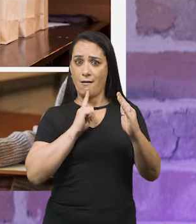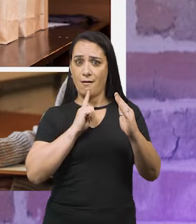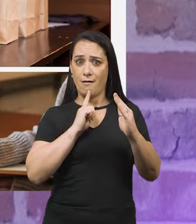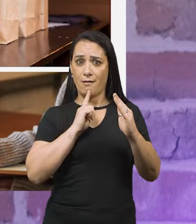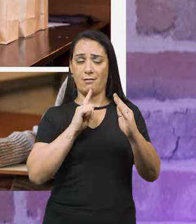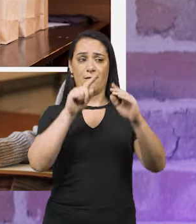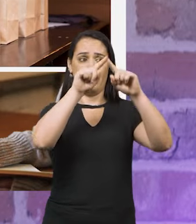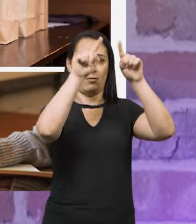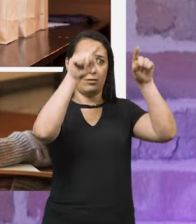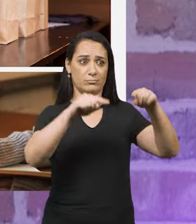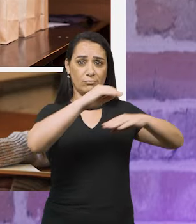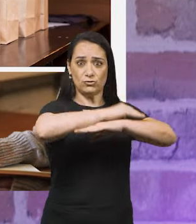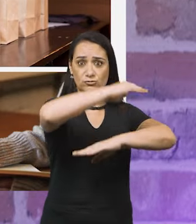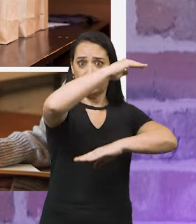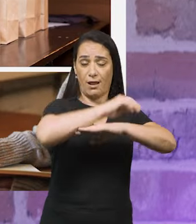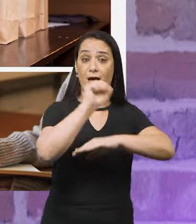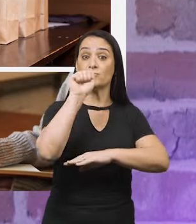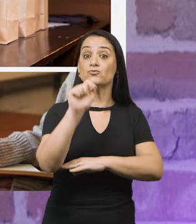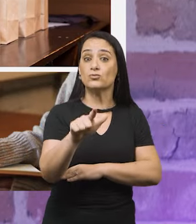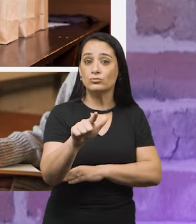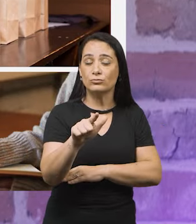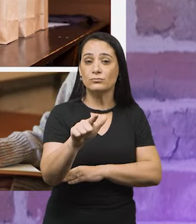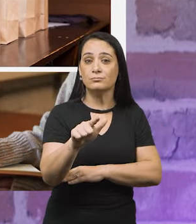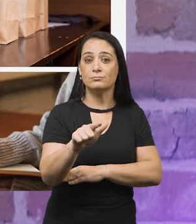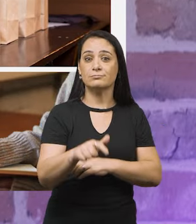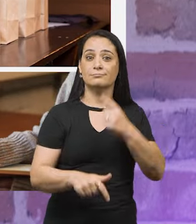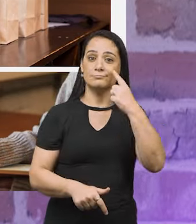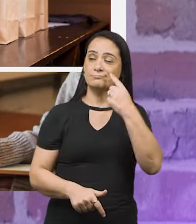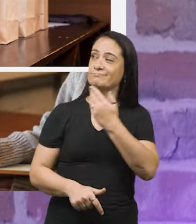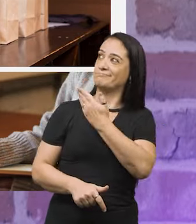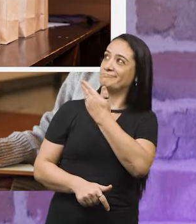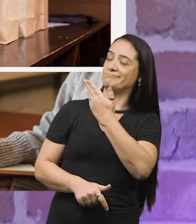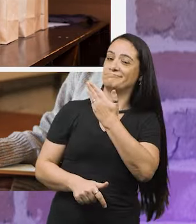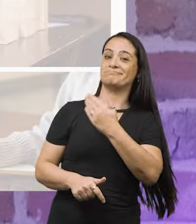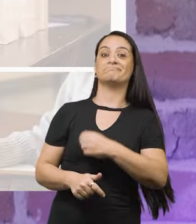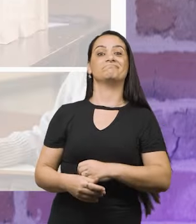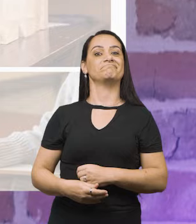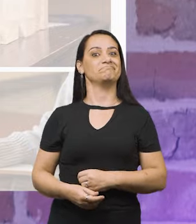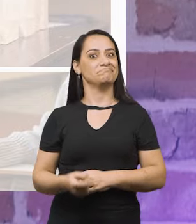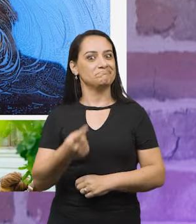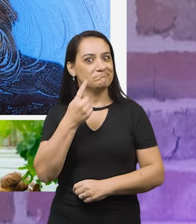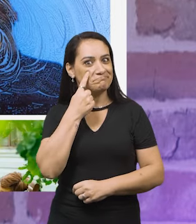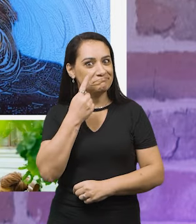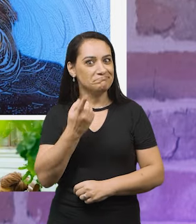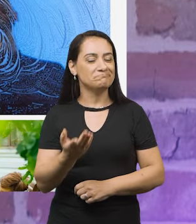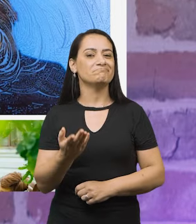amarela com janela azul.